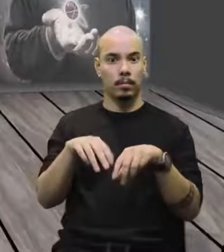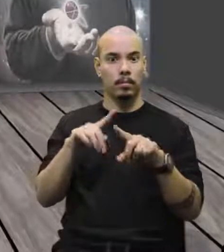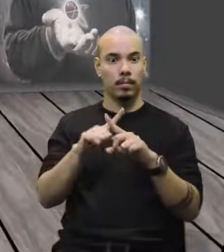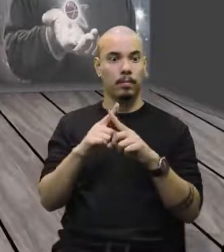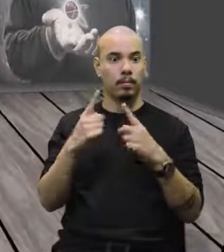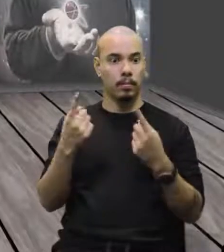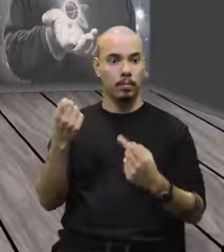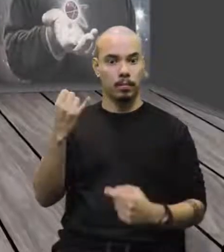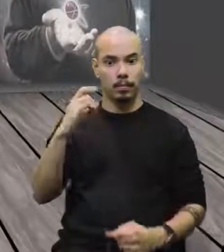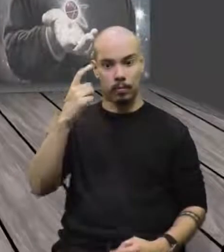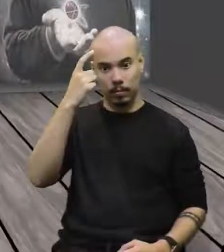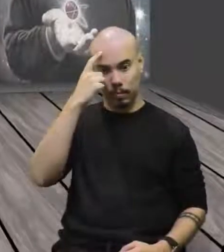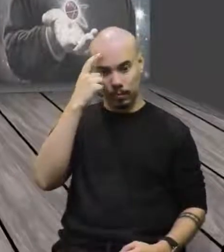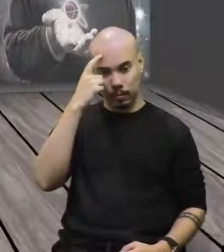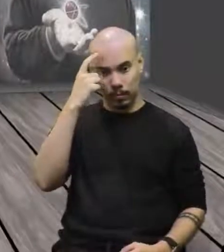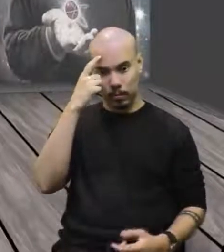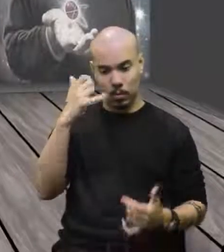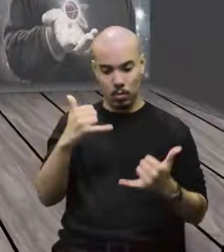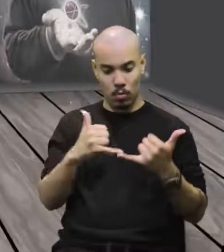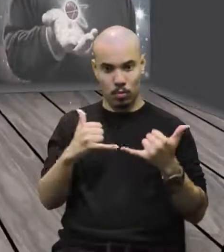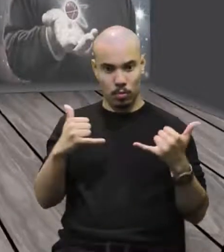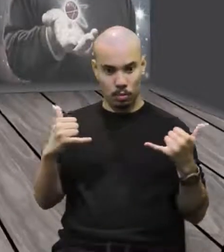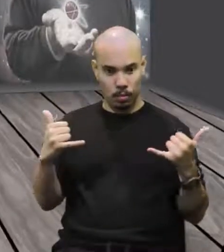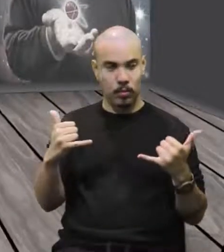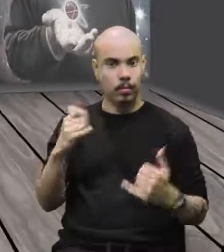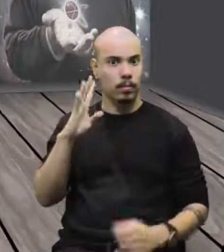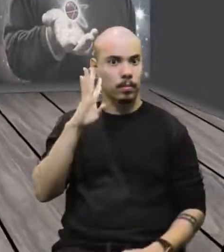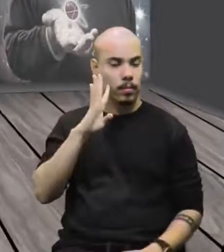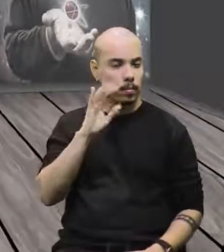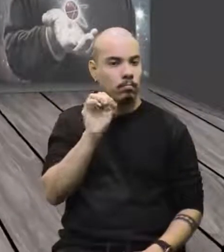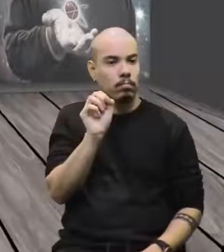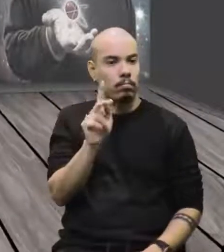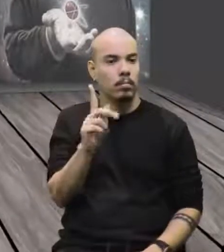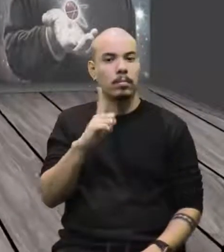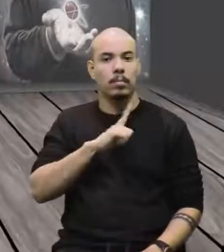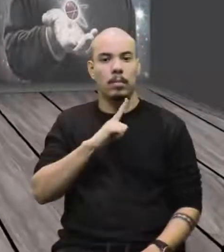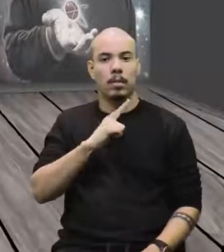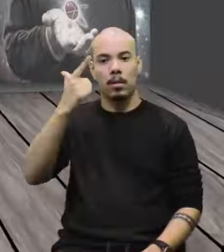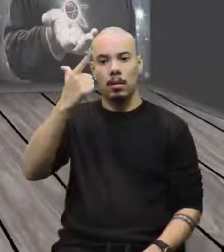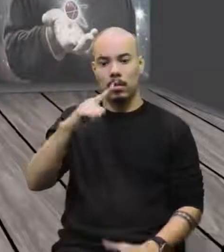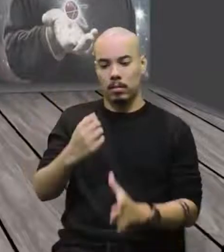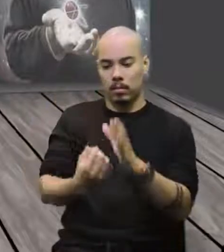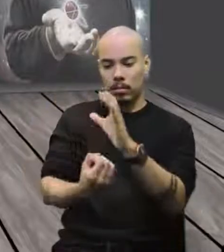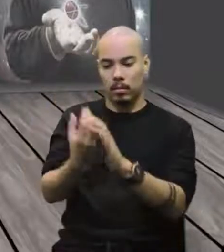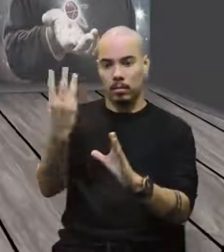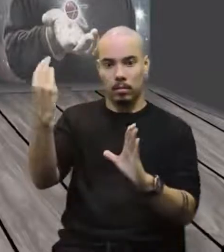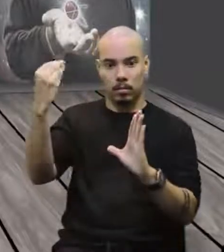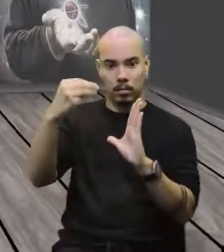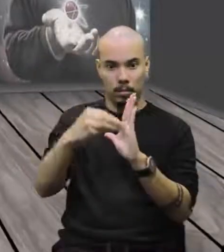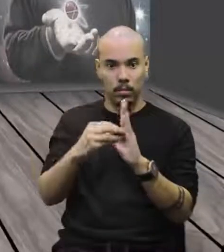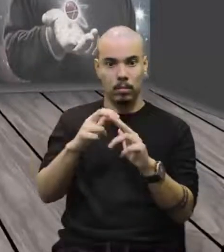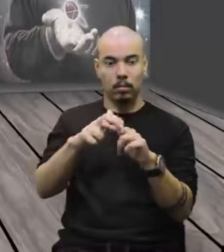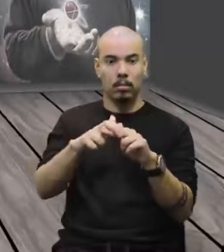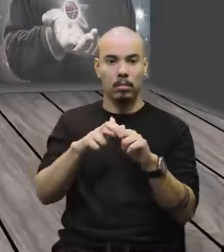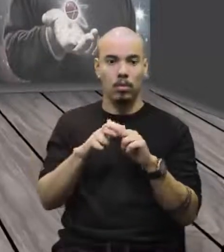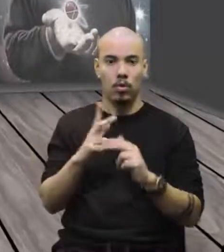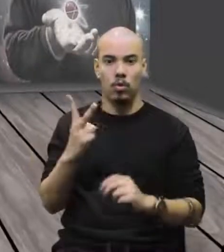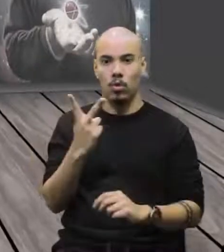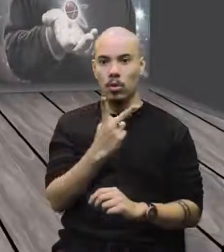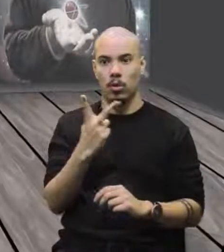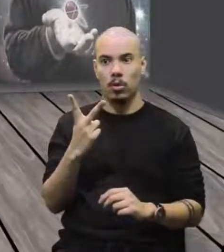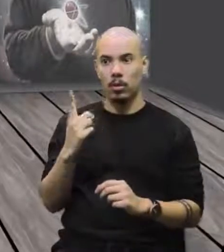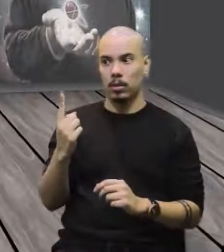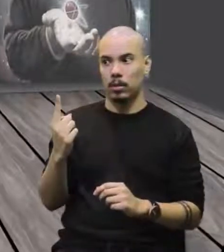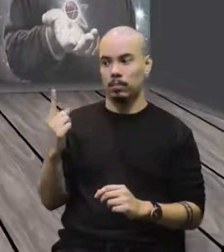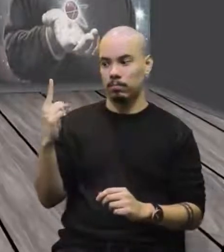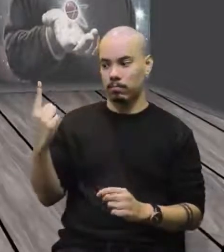sempre pensando, se eu pego lá o fio, aí aqui, beleza, não tem campo magnético nenhum. Eu crio um campo magnético devido a dois polos,